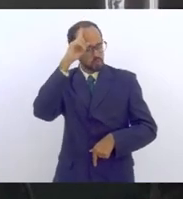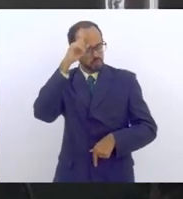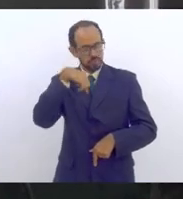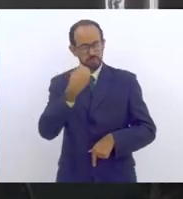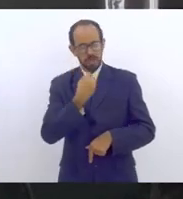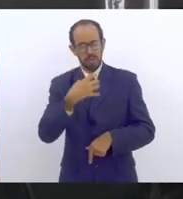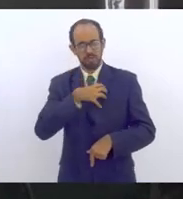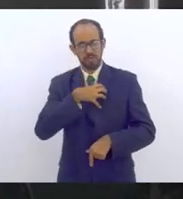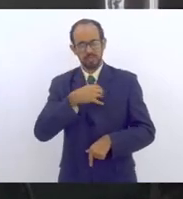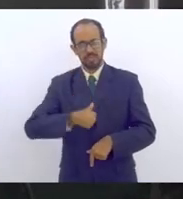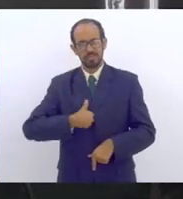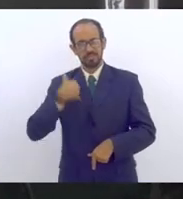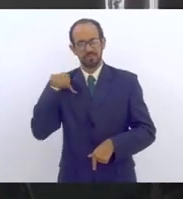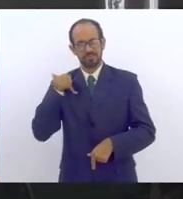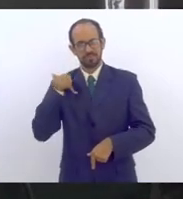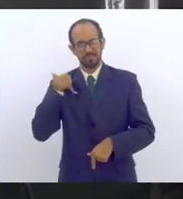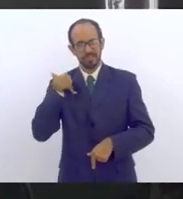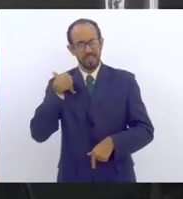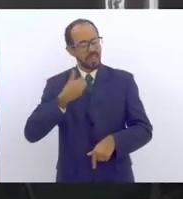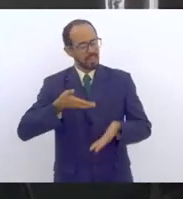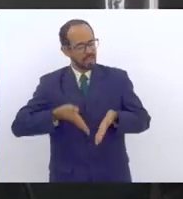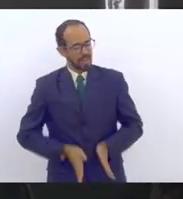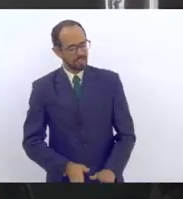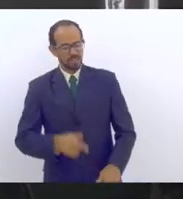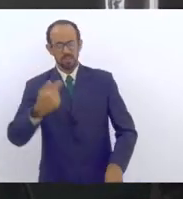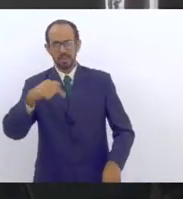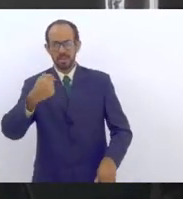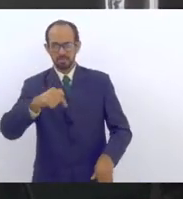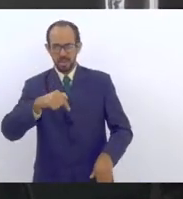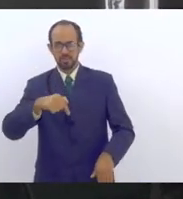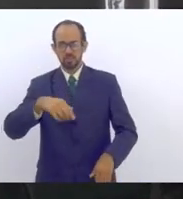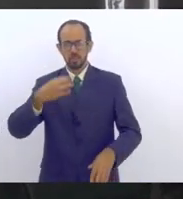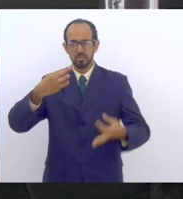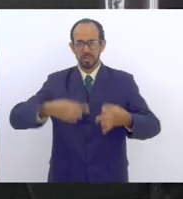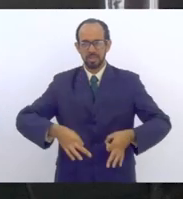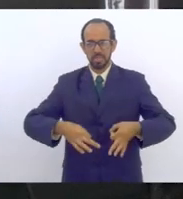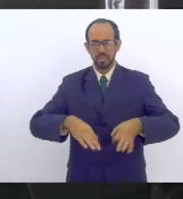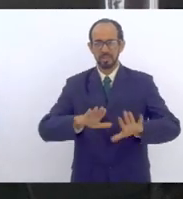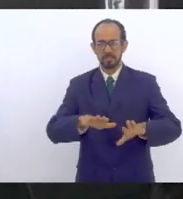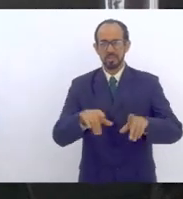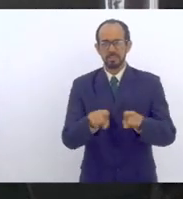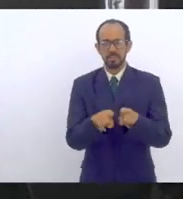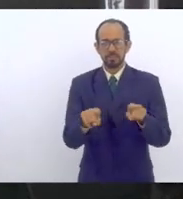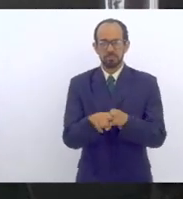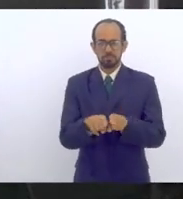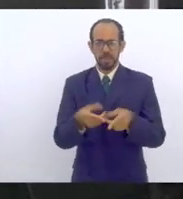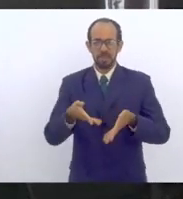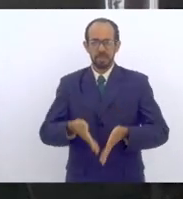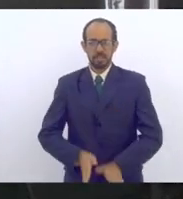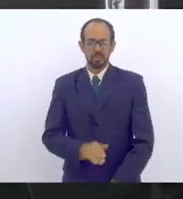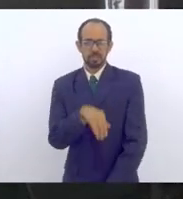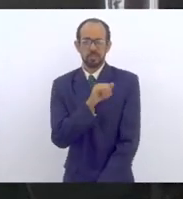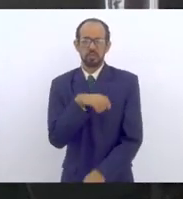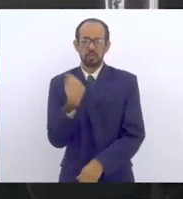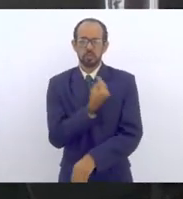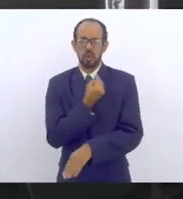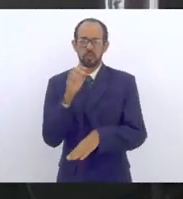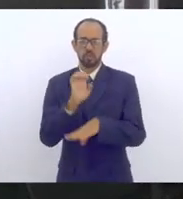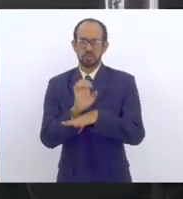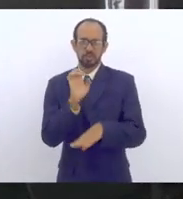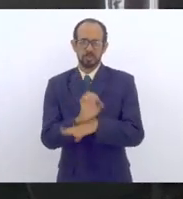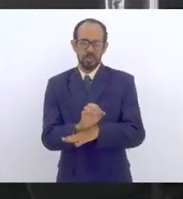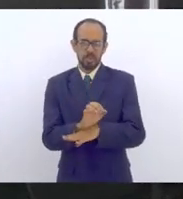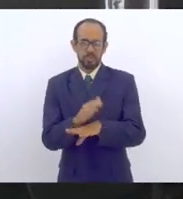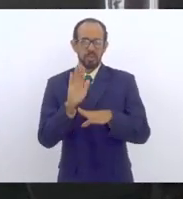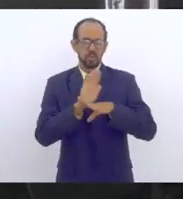você queimar desse com certeza vai ser Fluminense do nosso estado e hoje ajudando